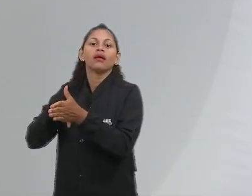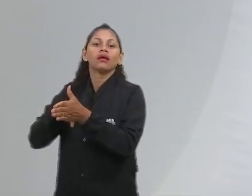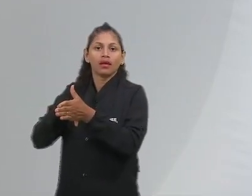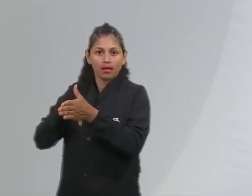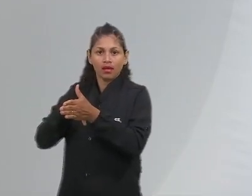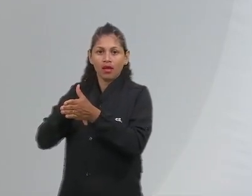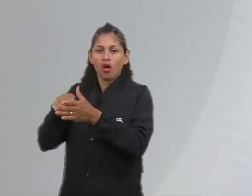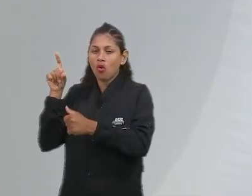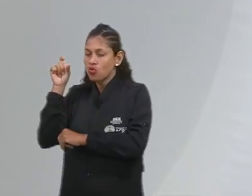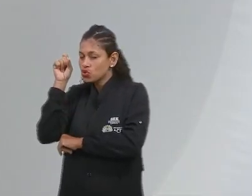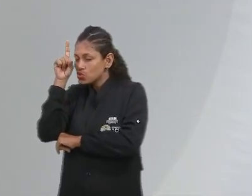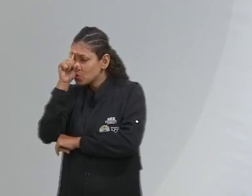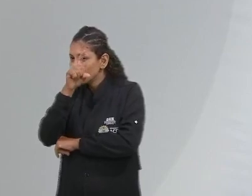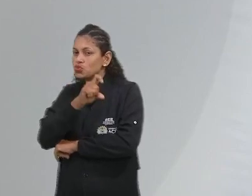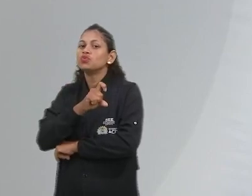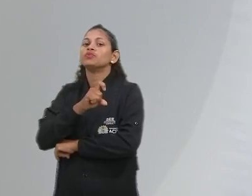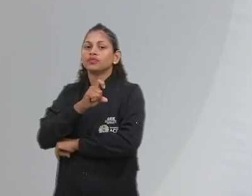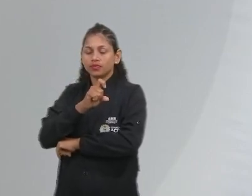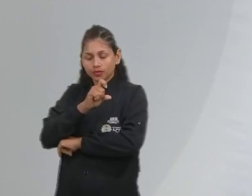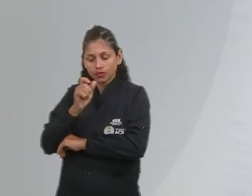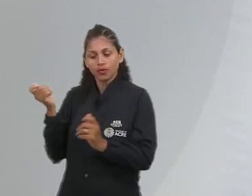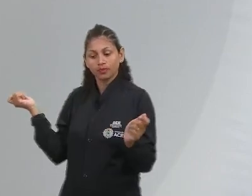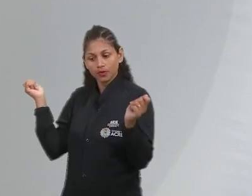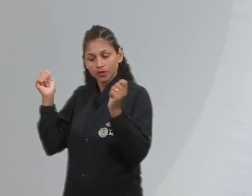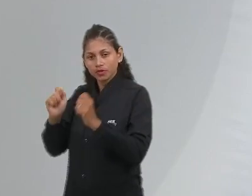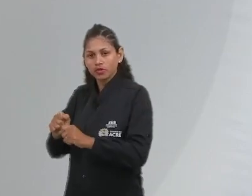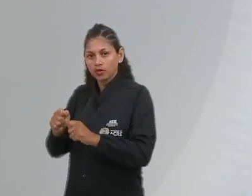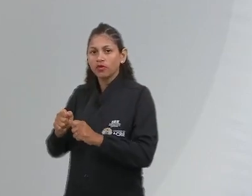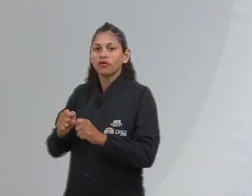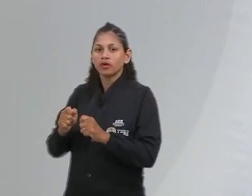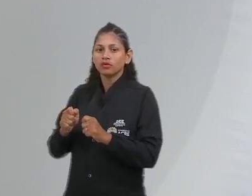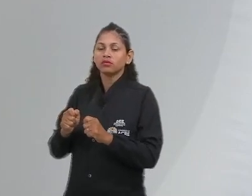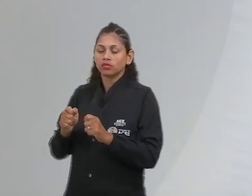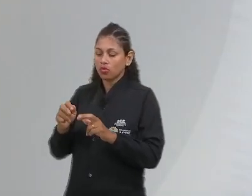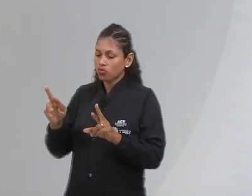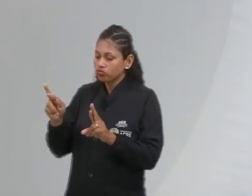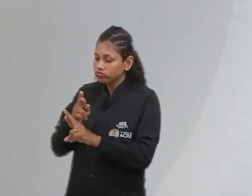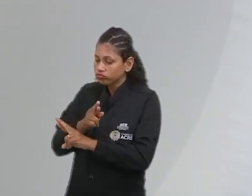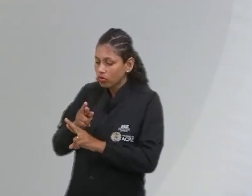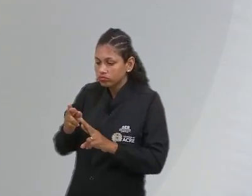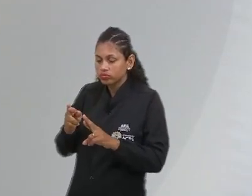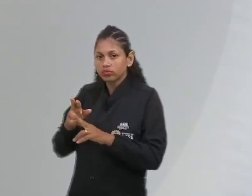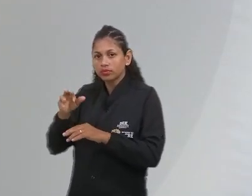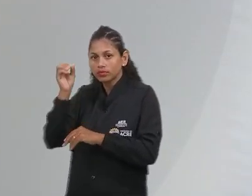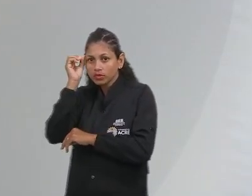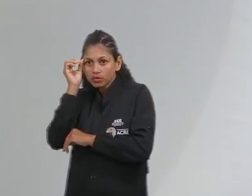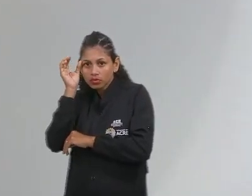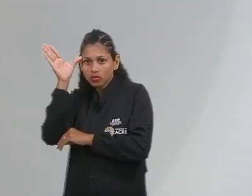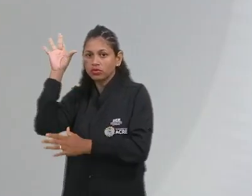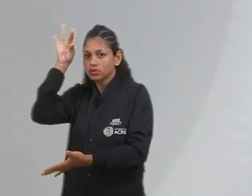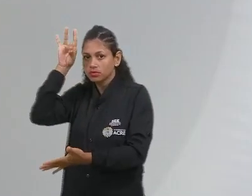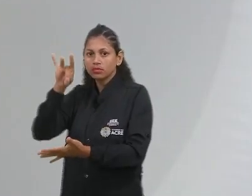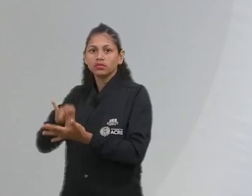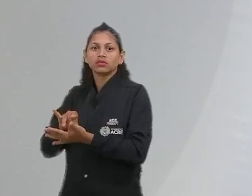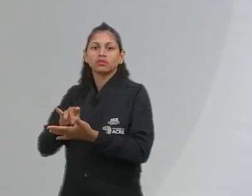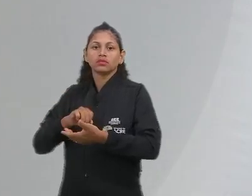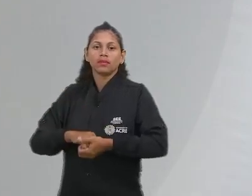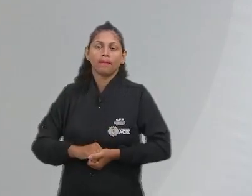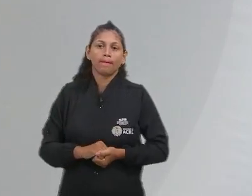mais difíceis e poder, de certo modo, traçar um verdadeiro conhecimento daquilo que se pretende